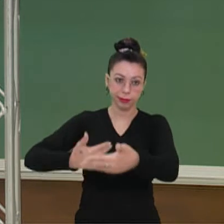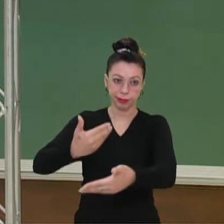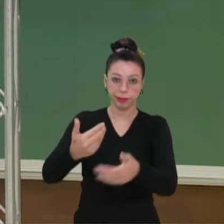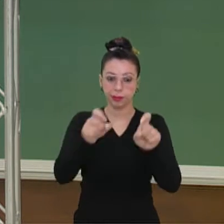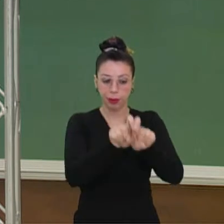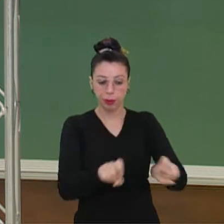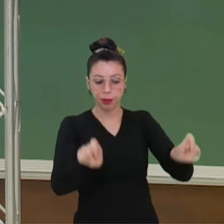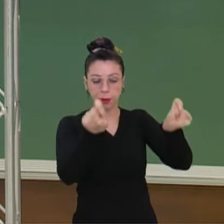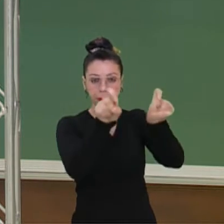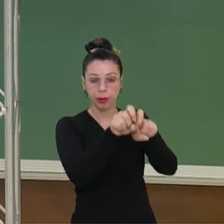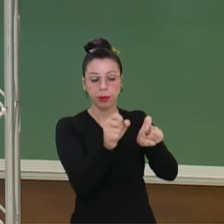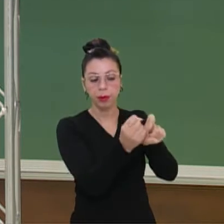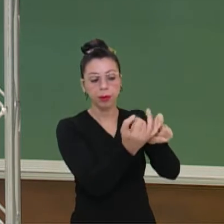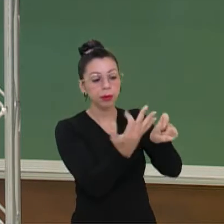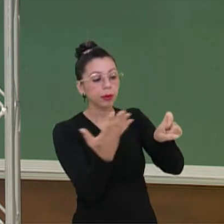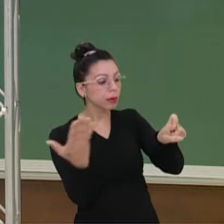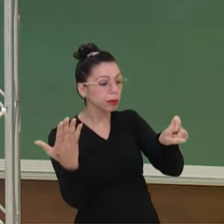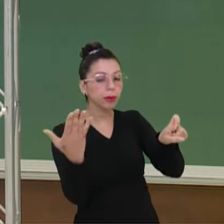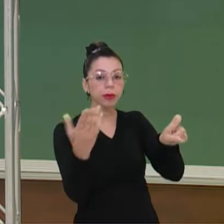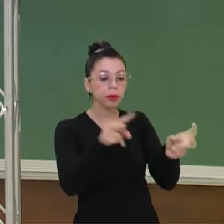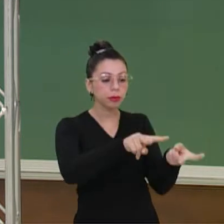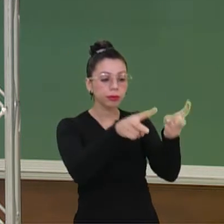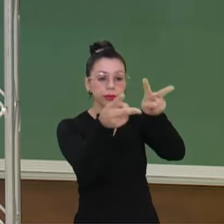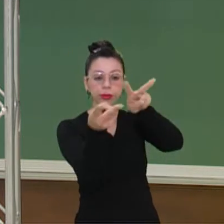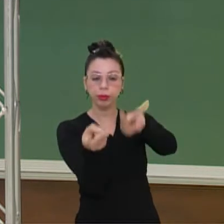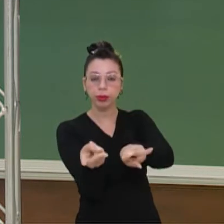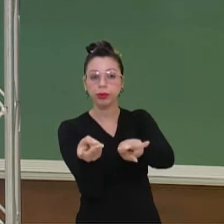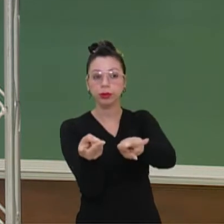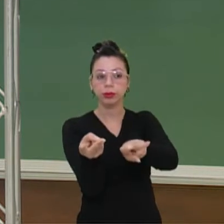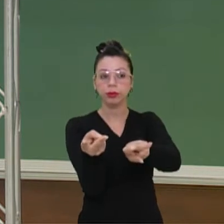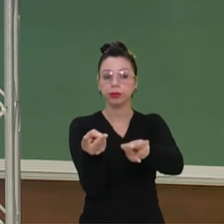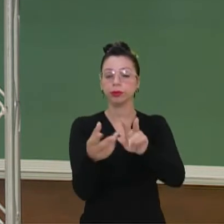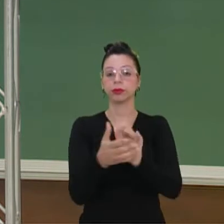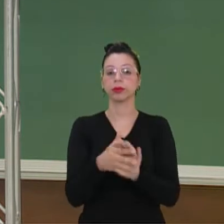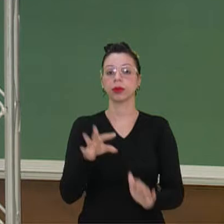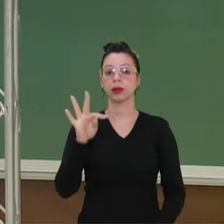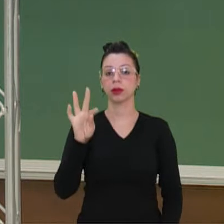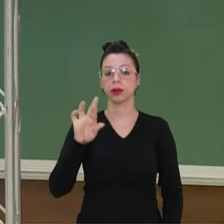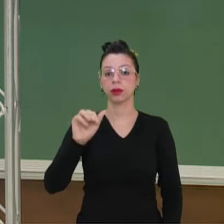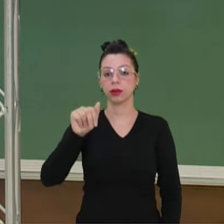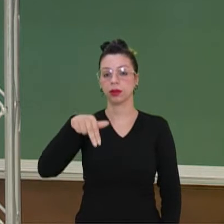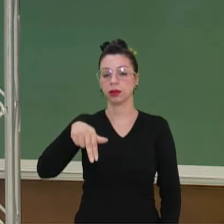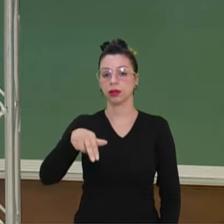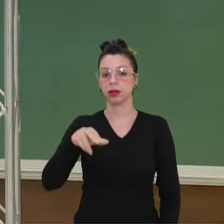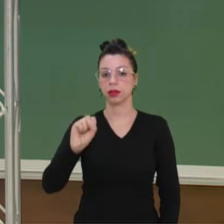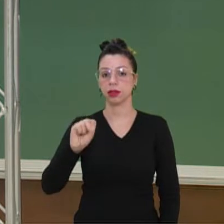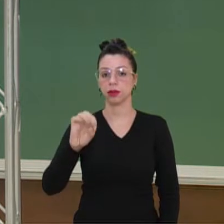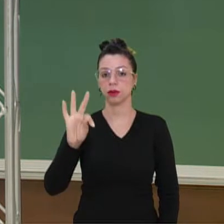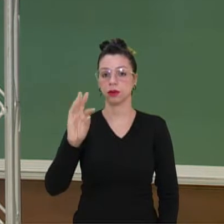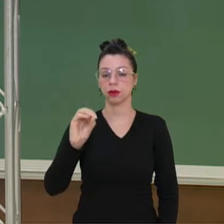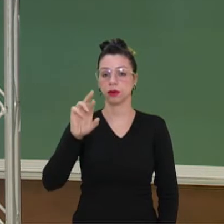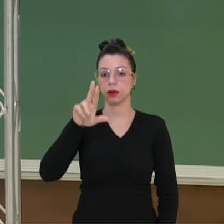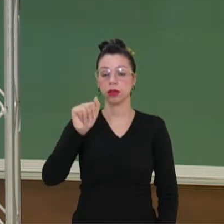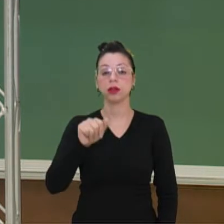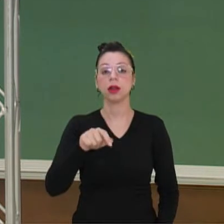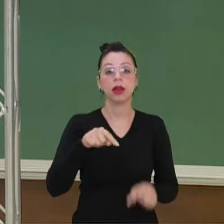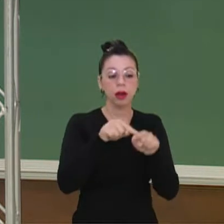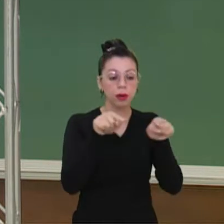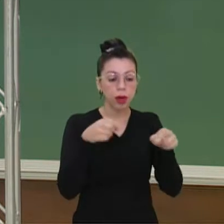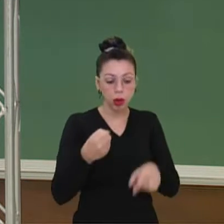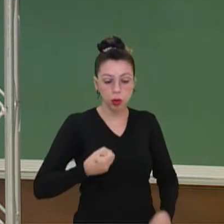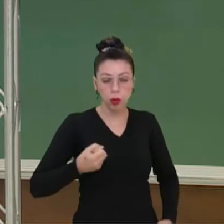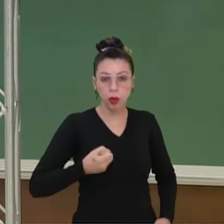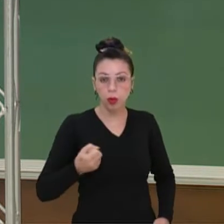processador é a densidade de transistores, ok? Que é o número de transistores por centímetro quadrado.